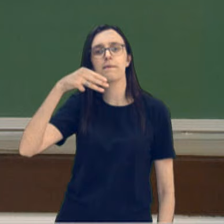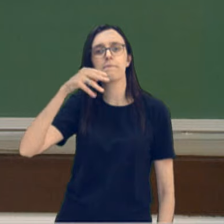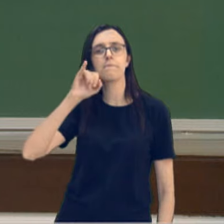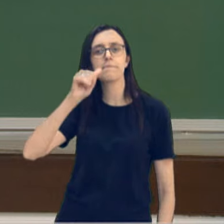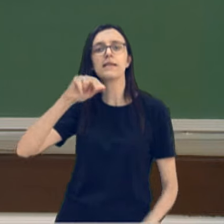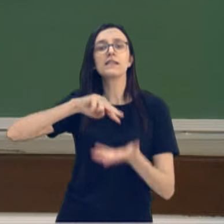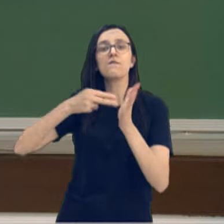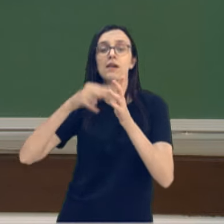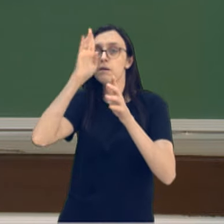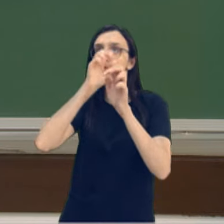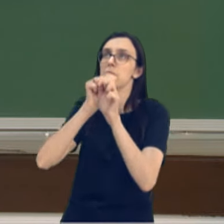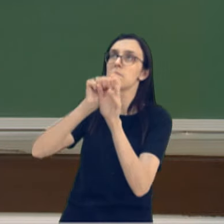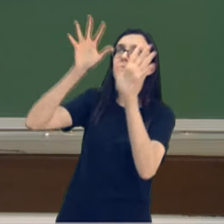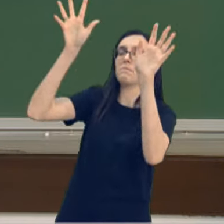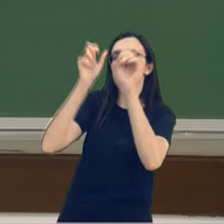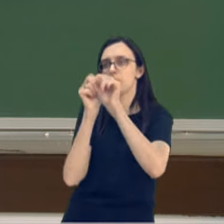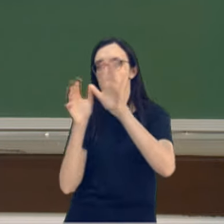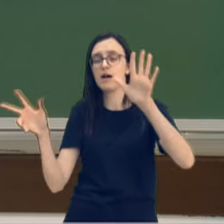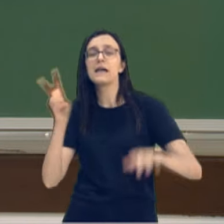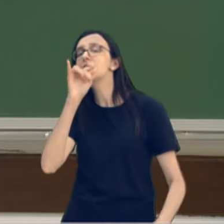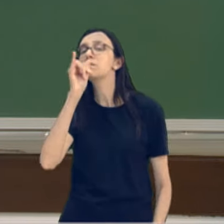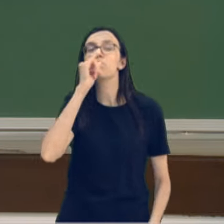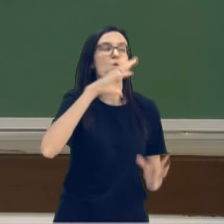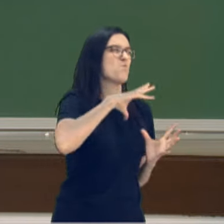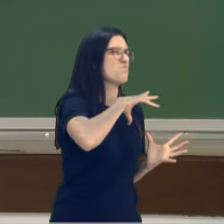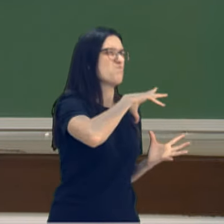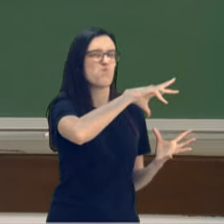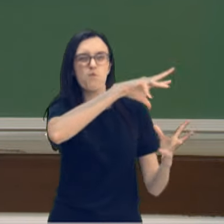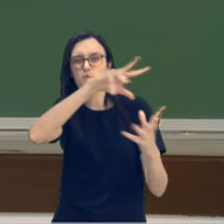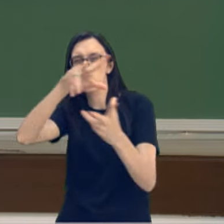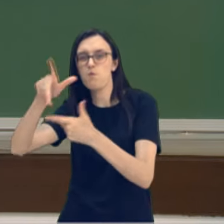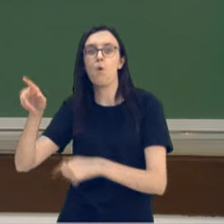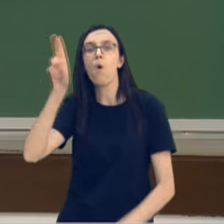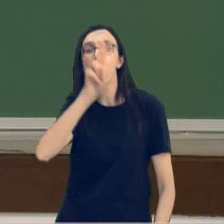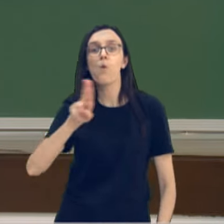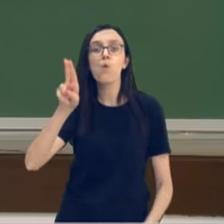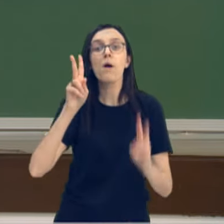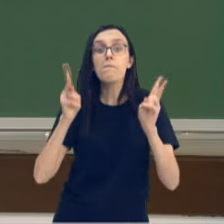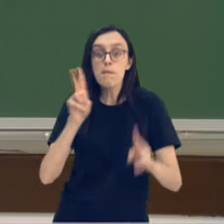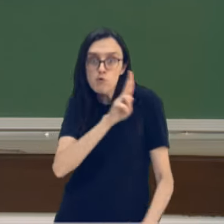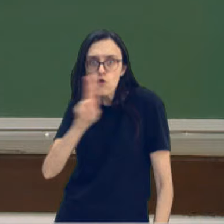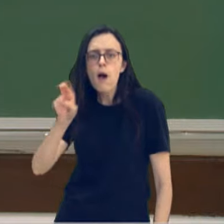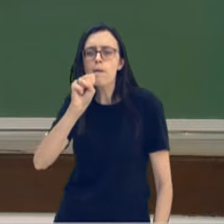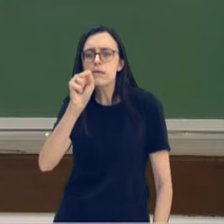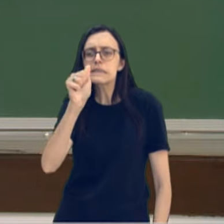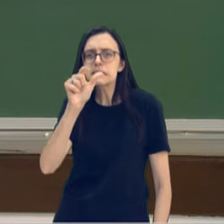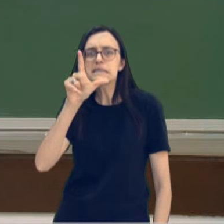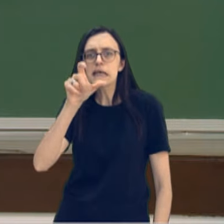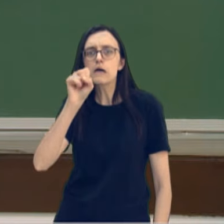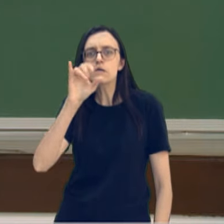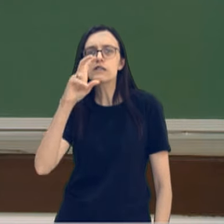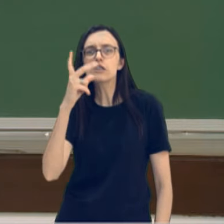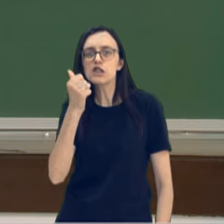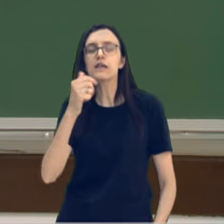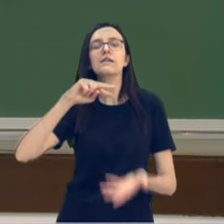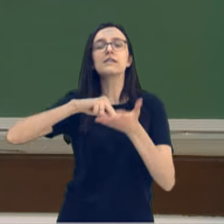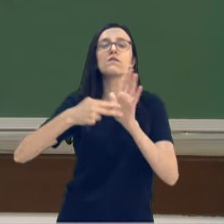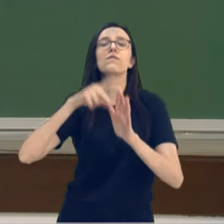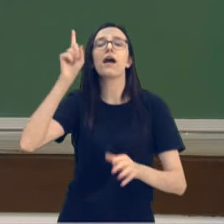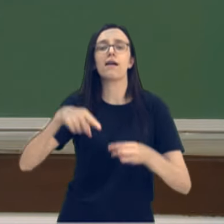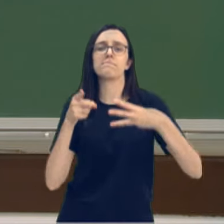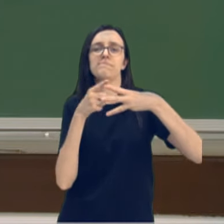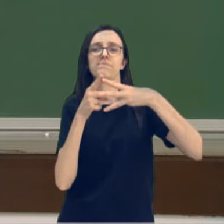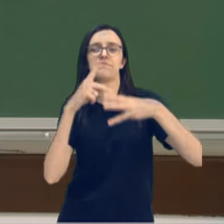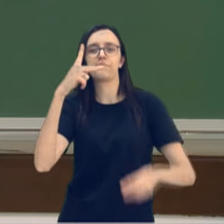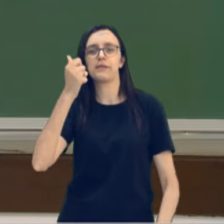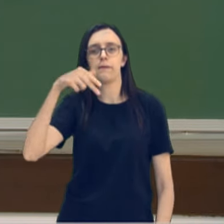Brasil. Agora, se no mundo inteiro as pessoas, para se referir àquele alimento, usassem o nome salsicha, seria algo pandêmico. Pan quer